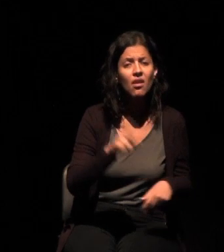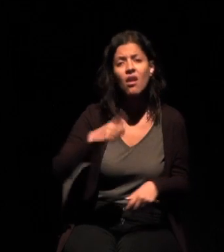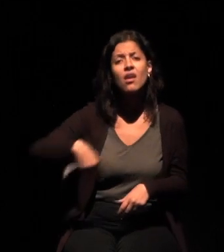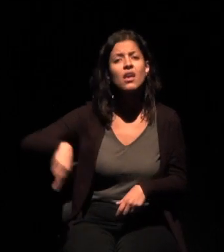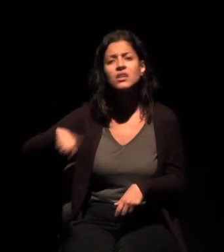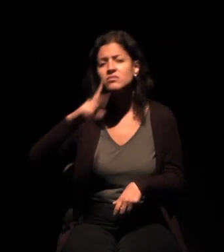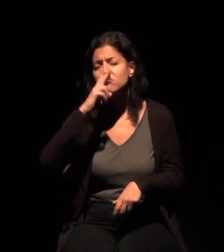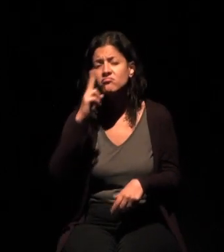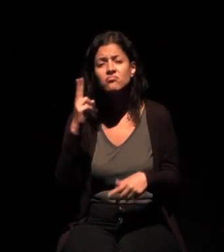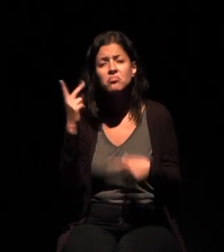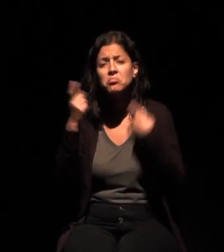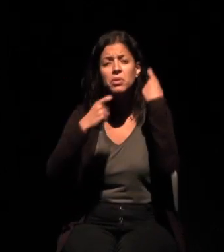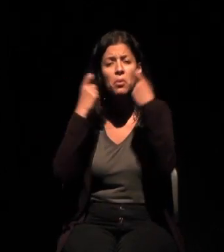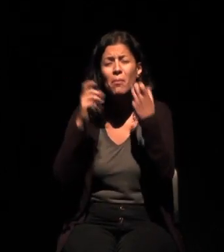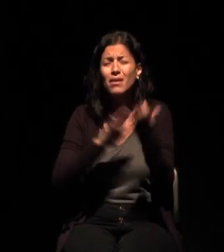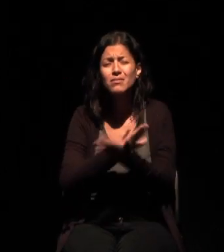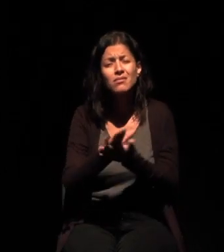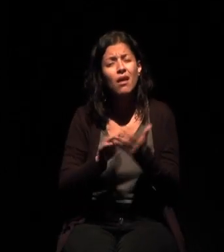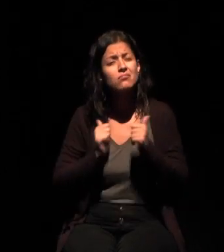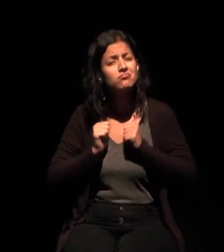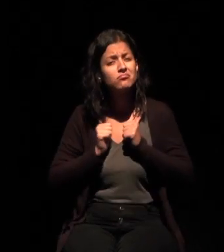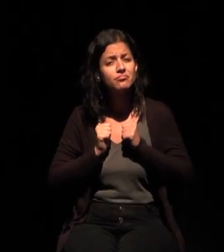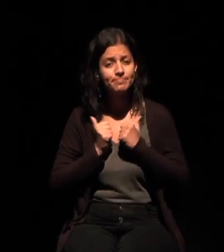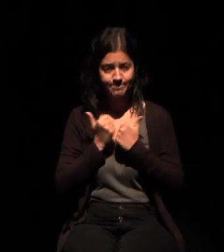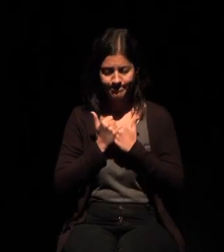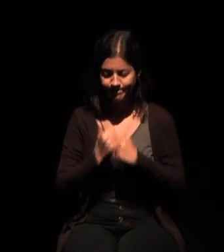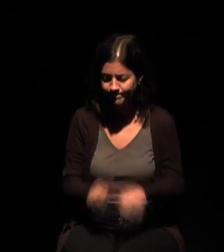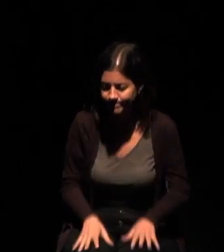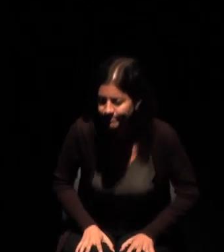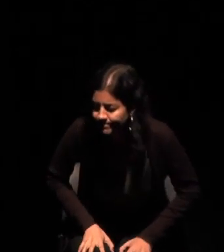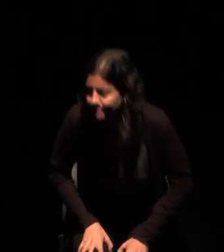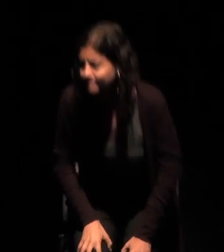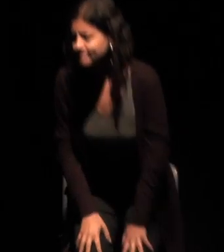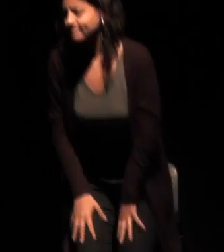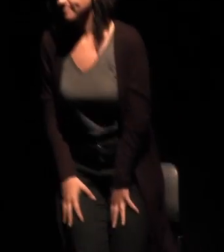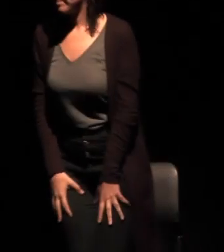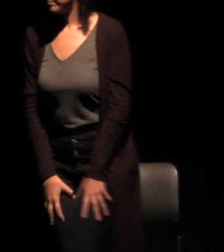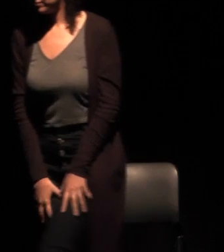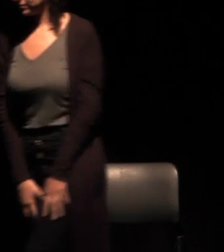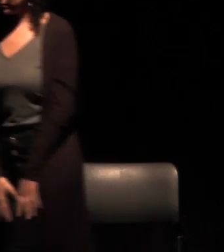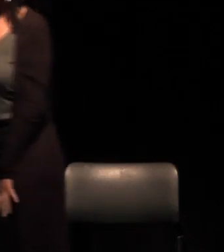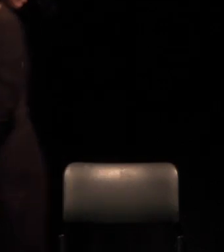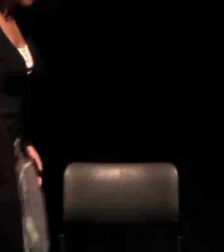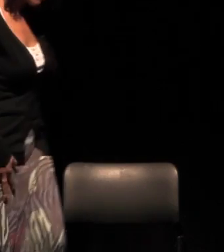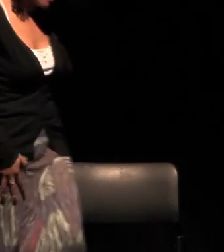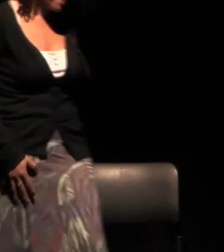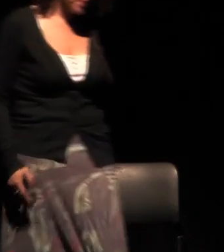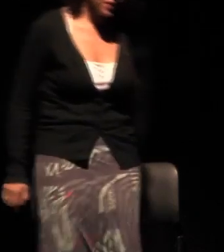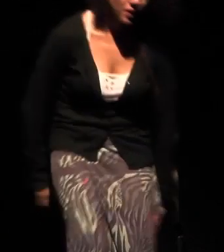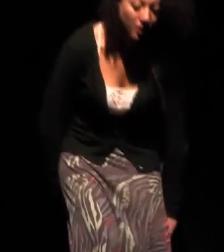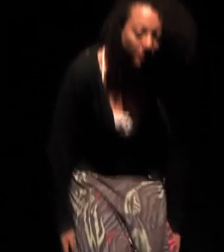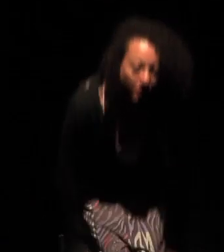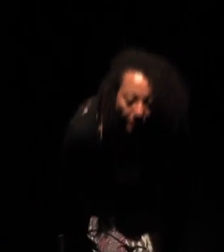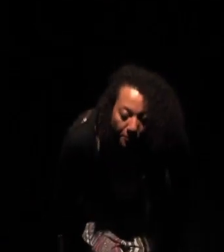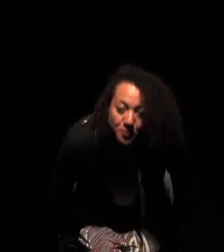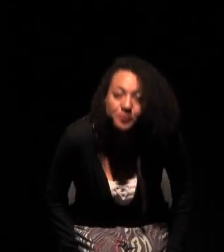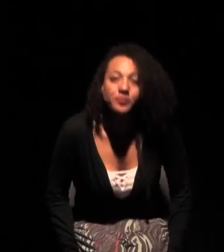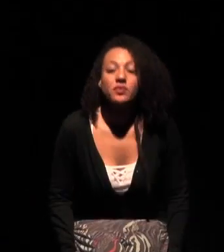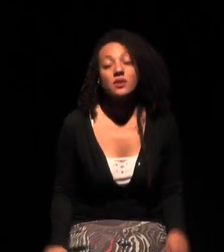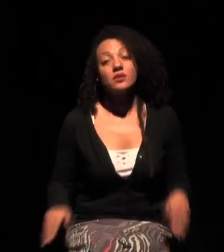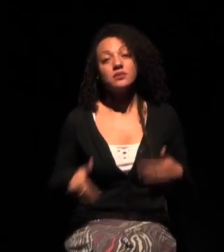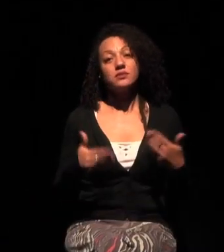isto o que me parece uma posição absolutamente suicida não é então ao mesmo tempo que nós temos uma